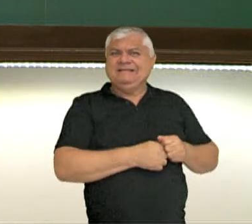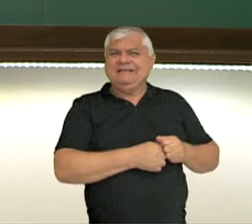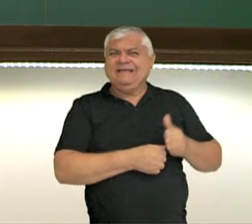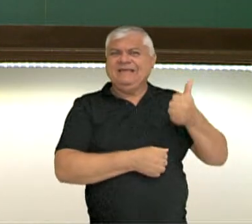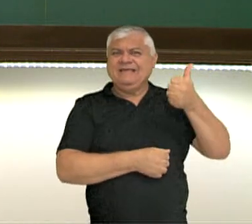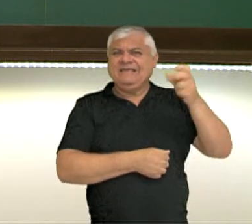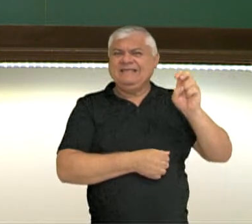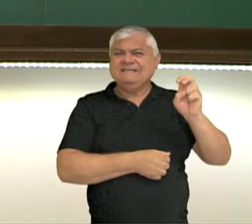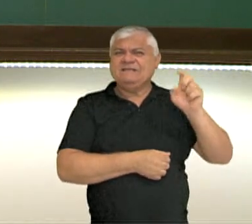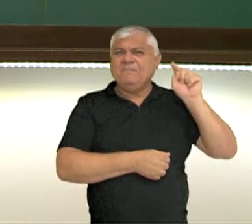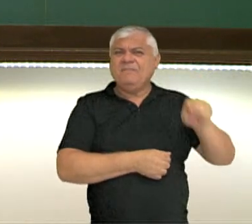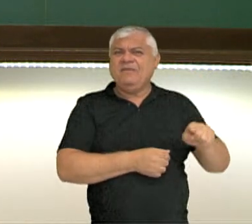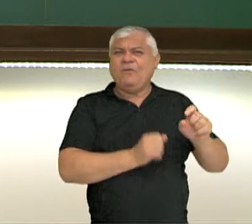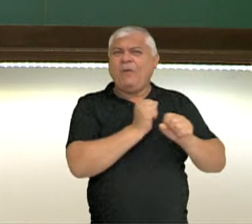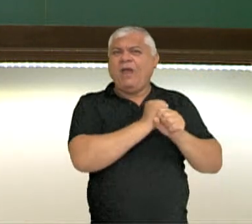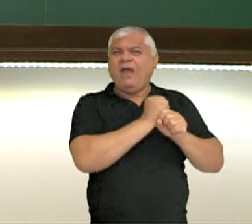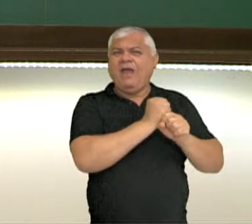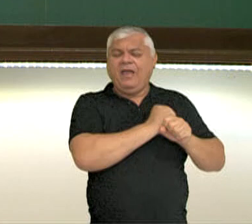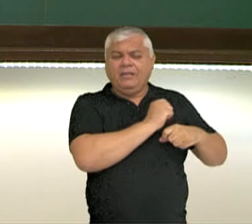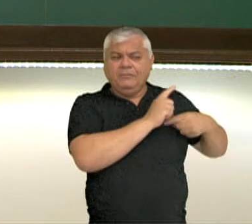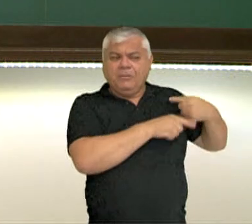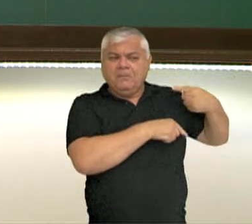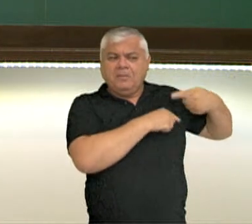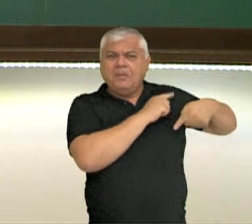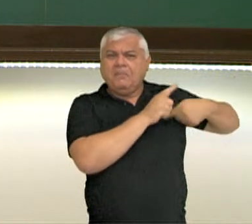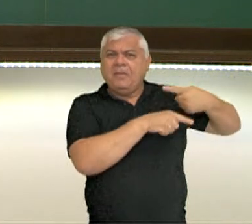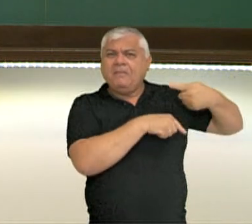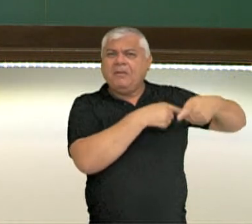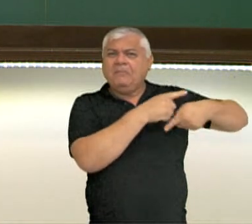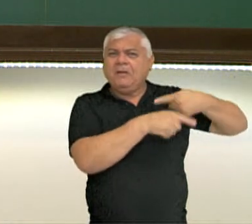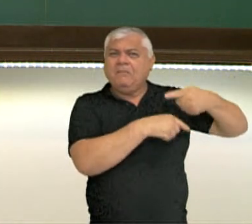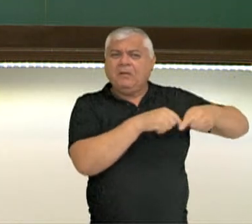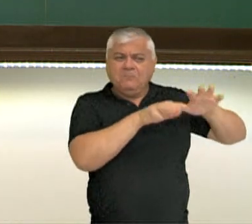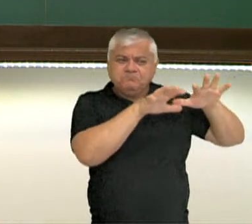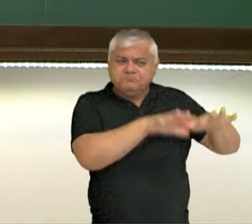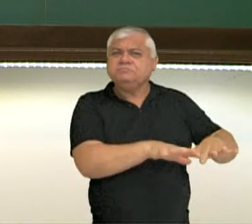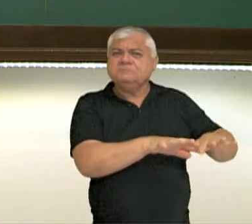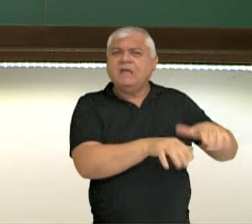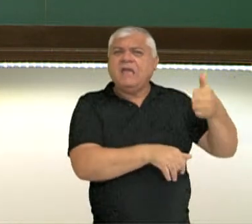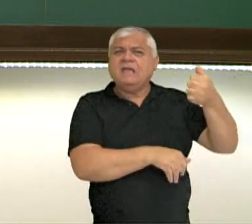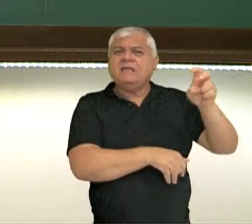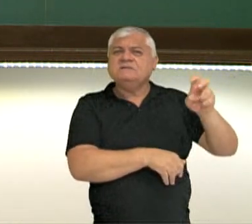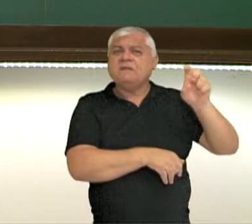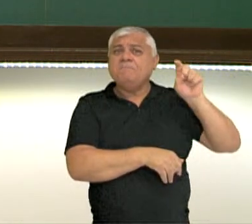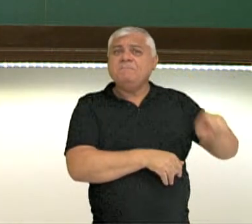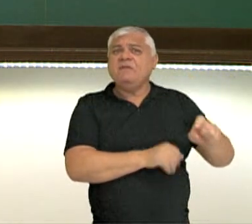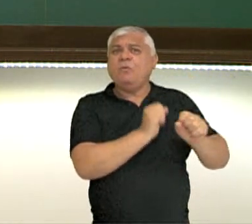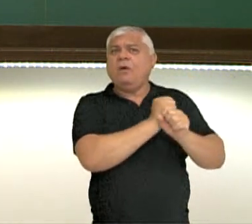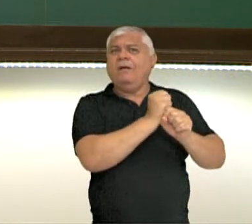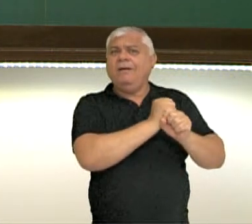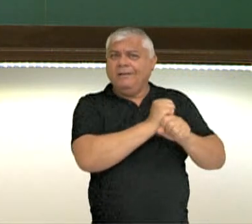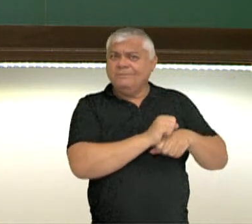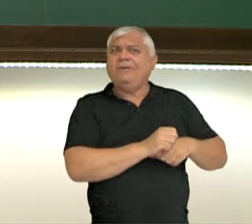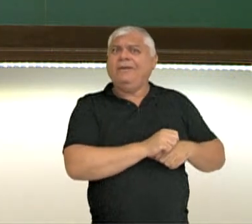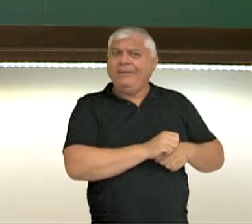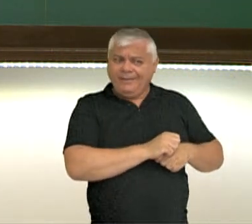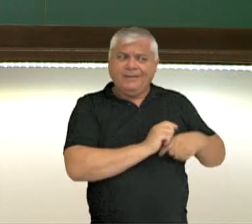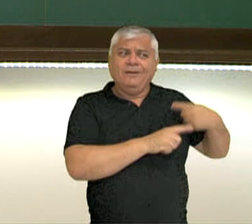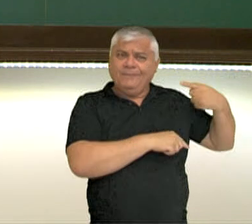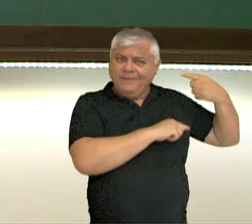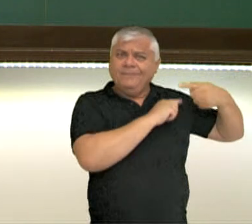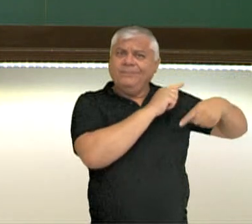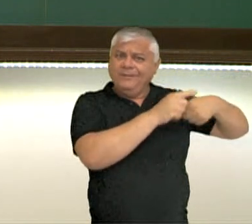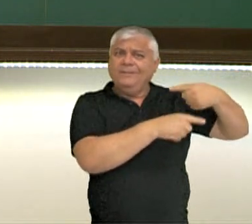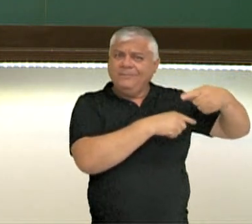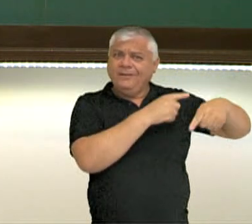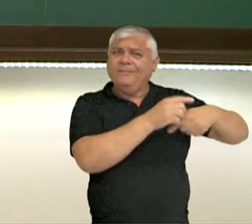atrás. Então os esquimós estão ali há mais de 15 mil anos. Olha que interessante. Muito bacana mesmo. Que seriam descendentes diretos,